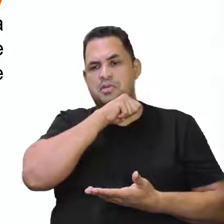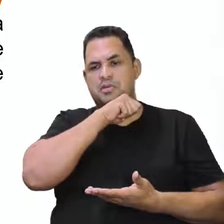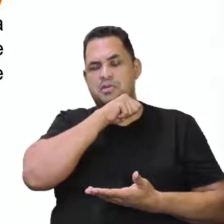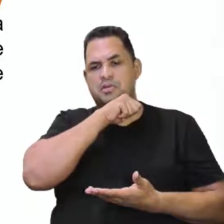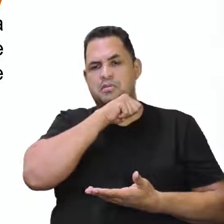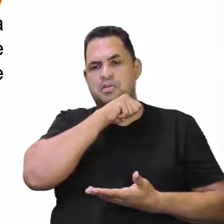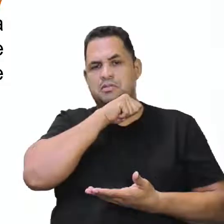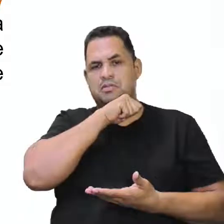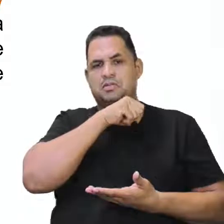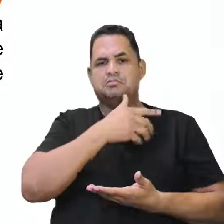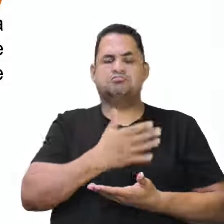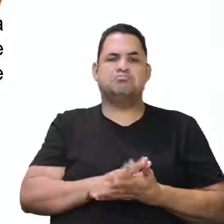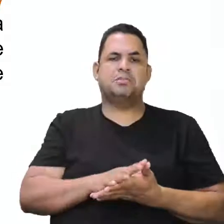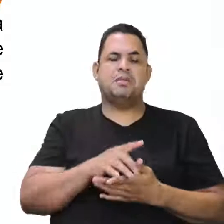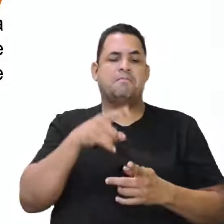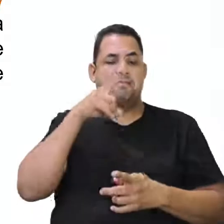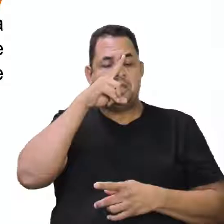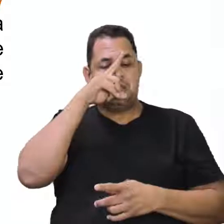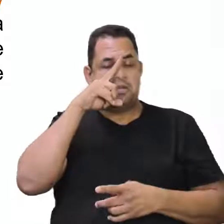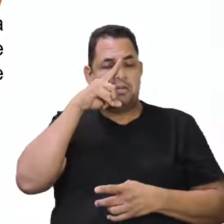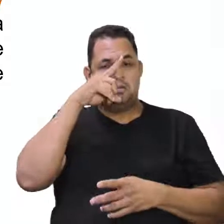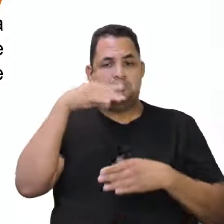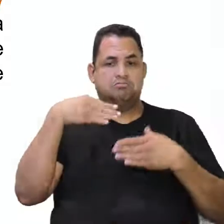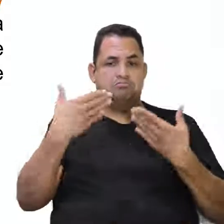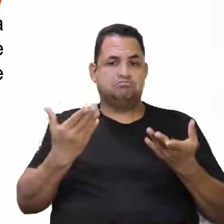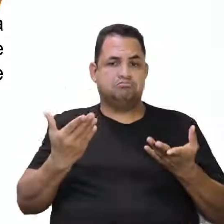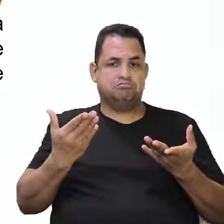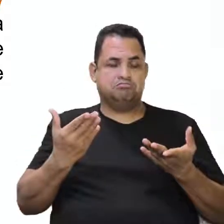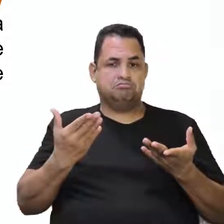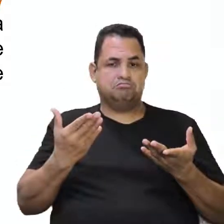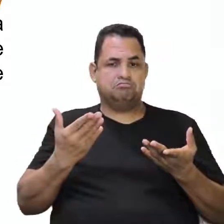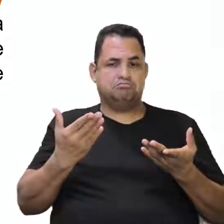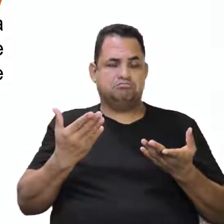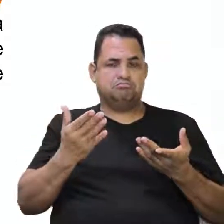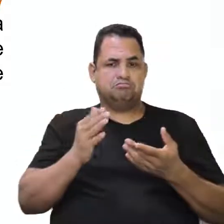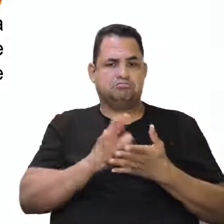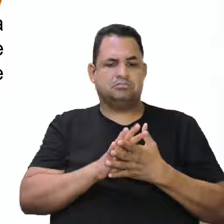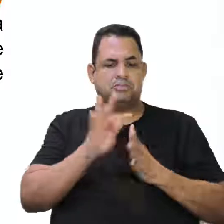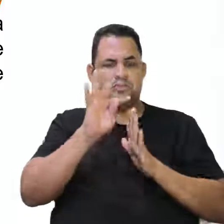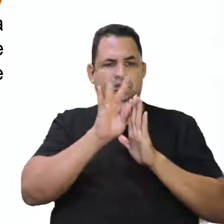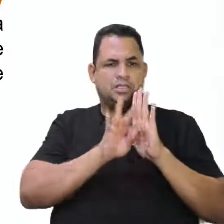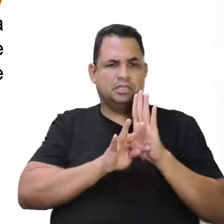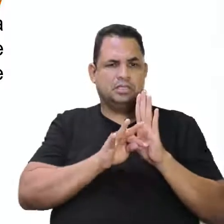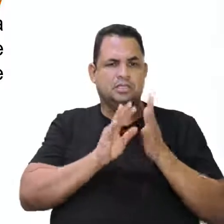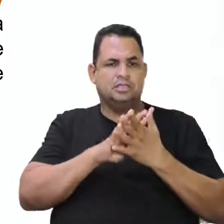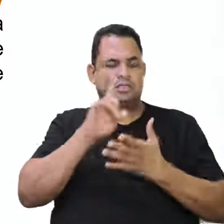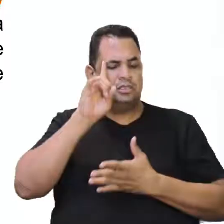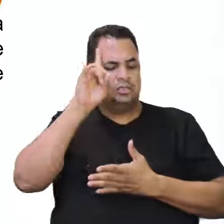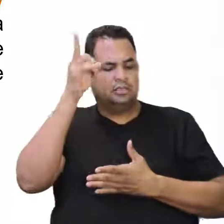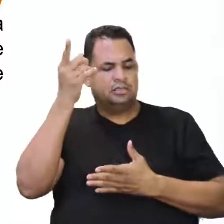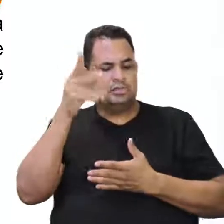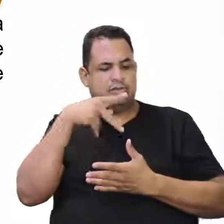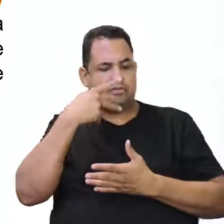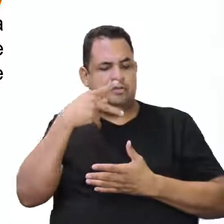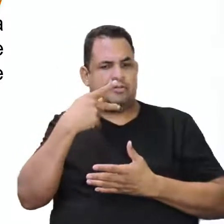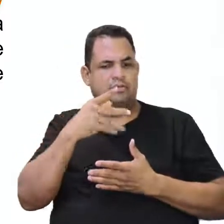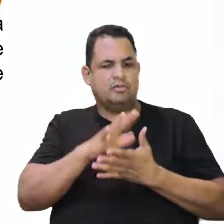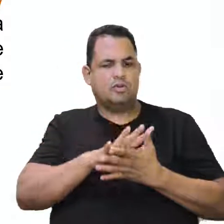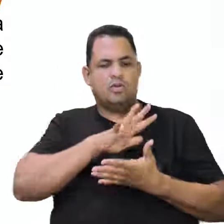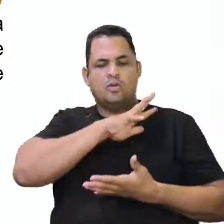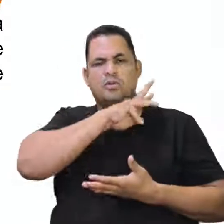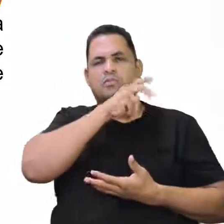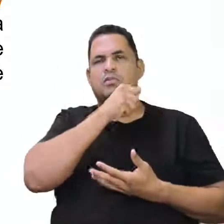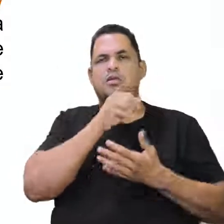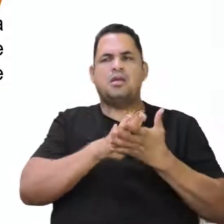danger. O animal é perigoso. Então, será que nesse texto a ideia é falar que o